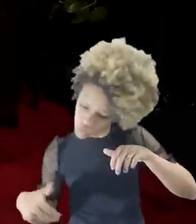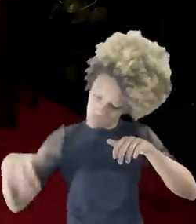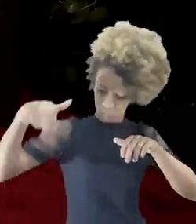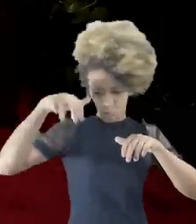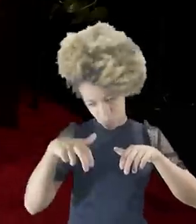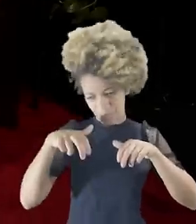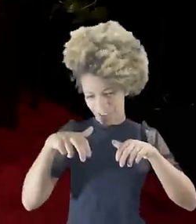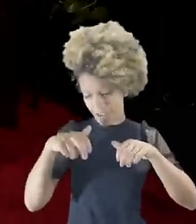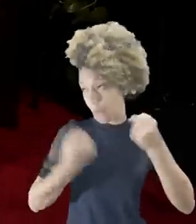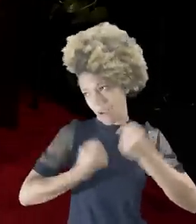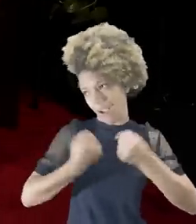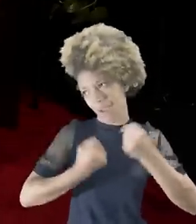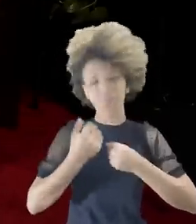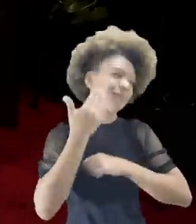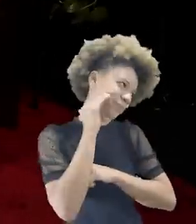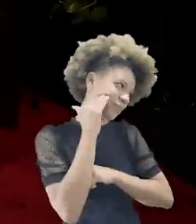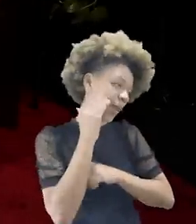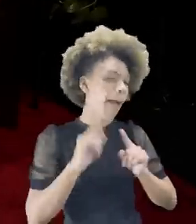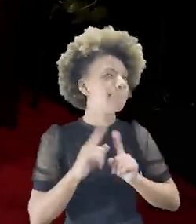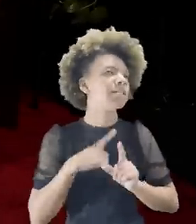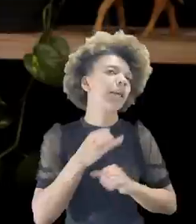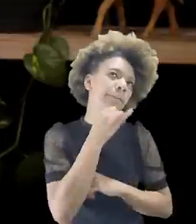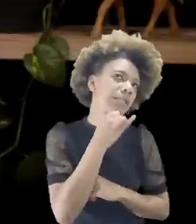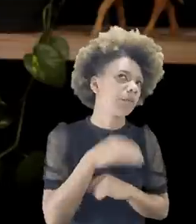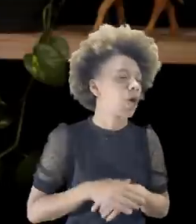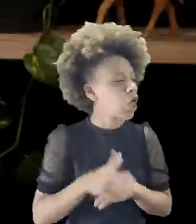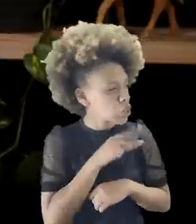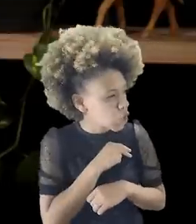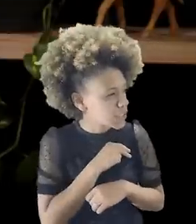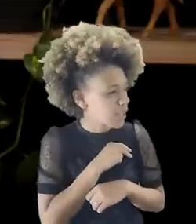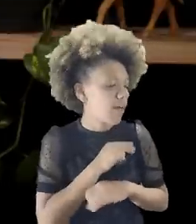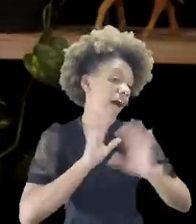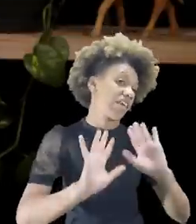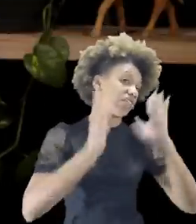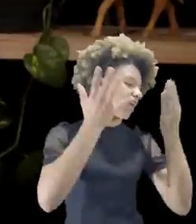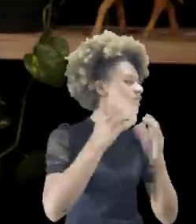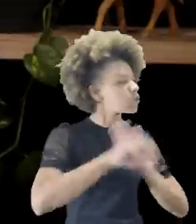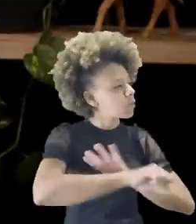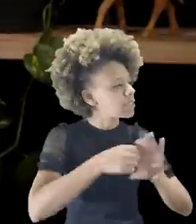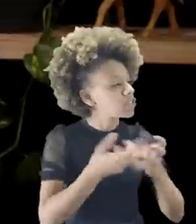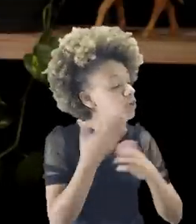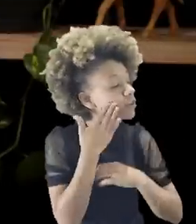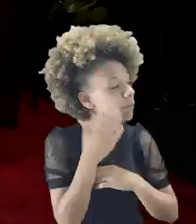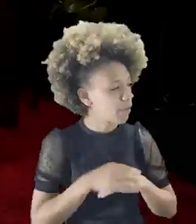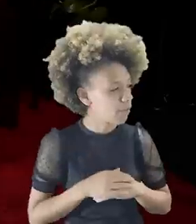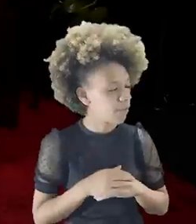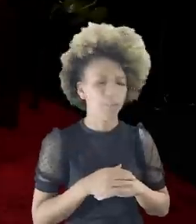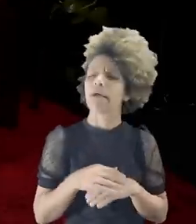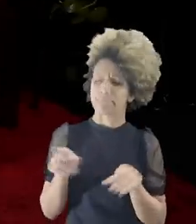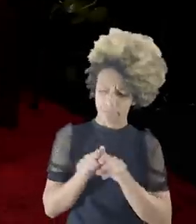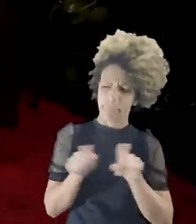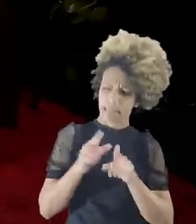não é porque mas tem uma coisa assim tipo as festas do basquete eu queria saber essas coisas tipo assim